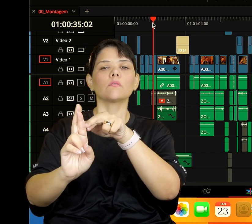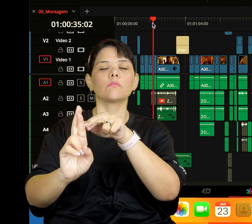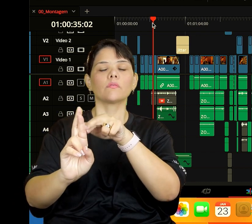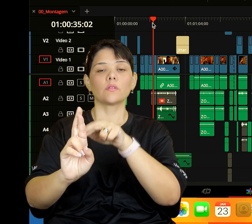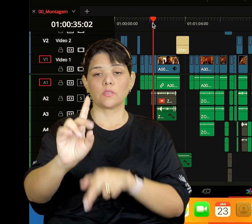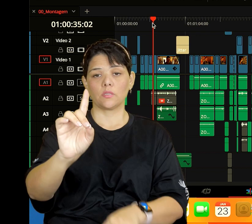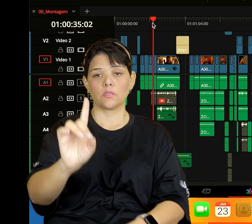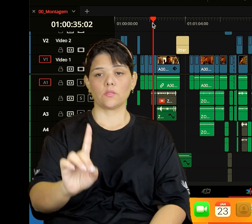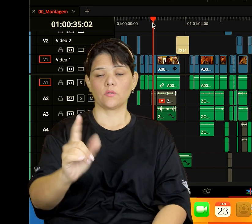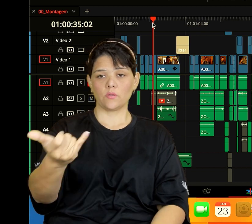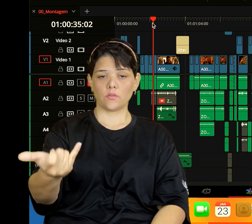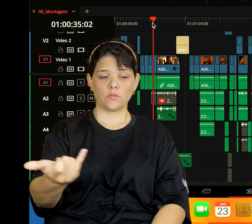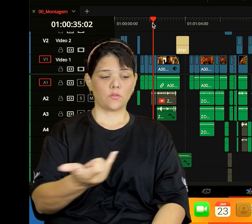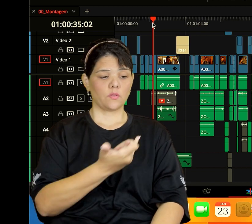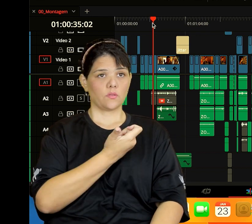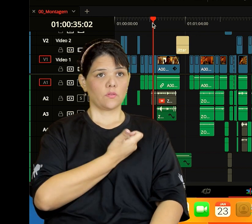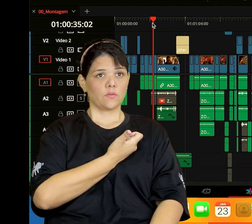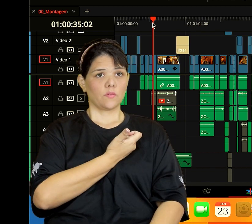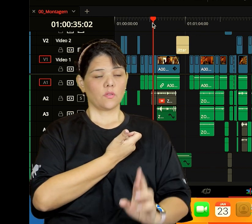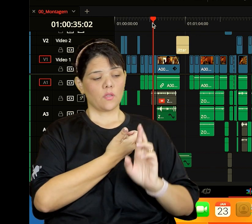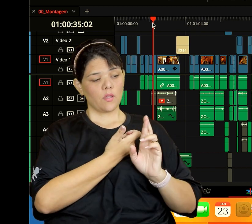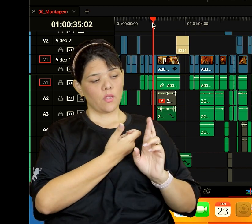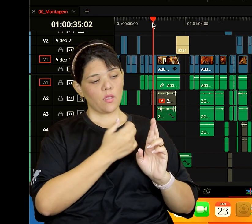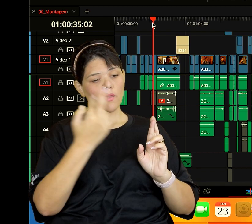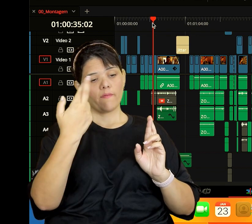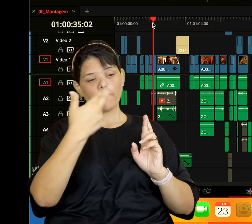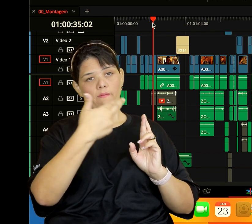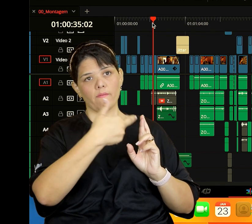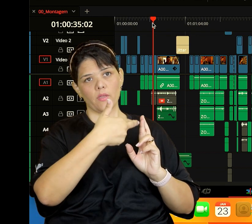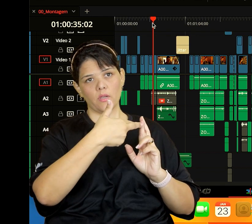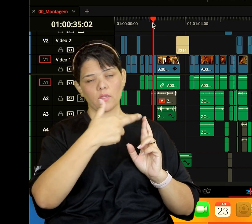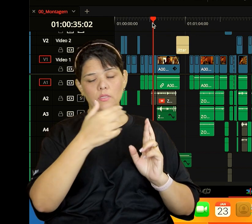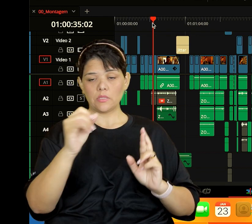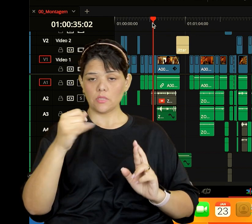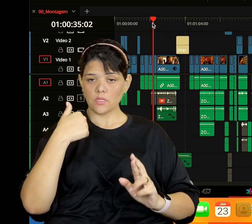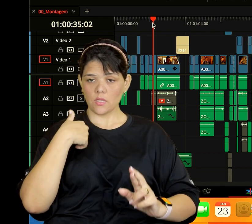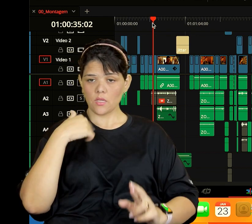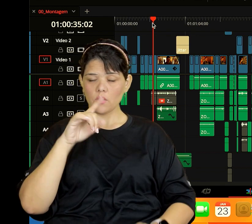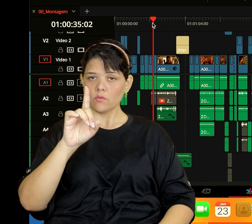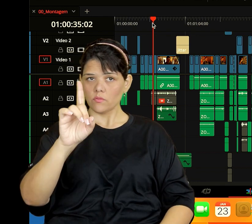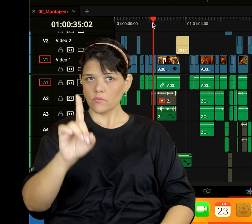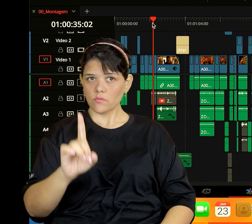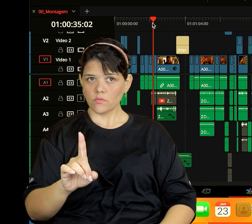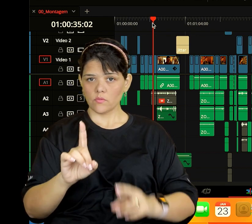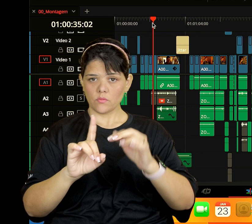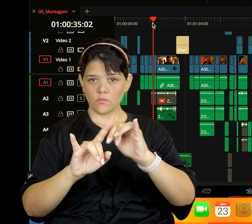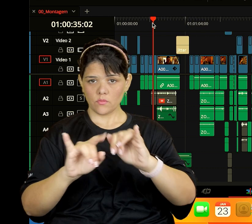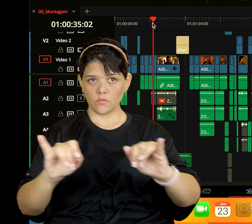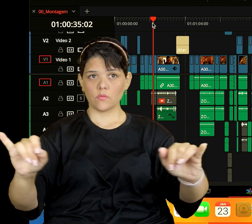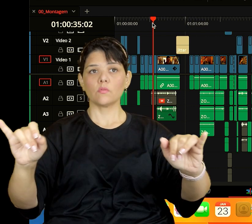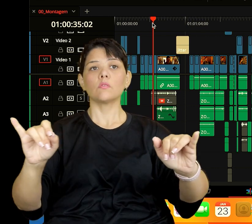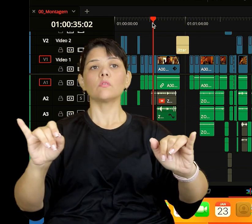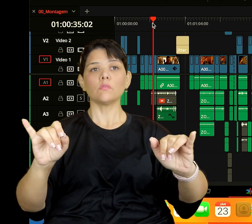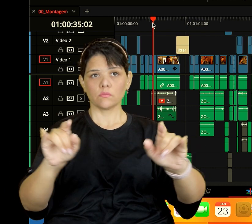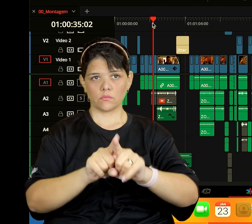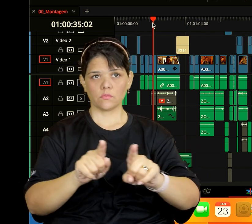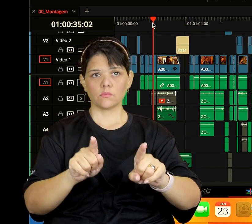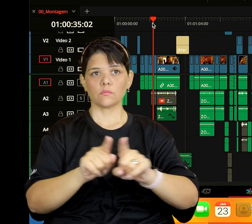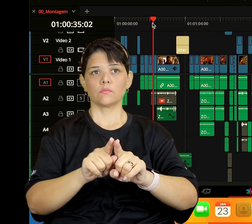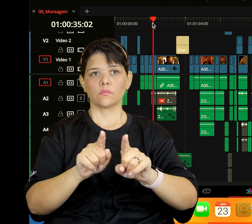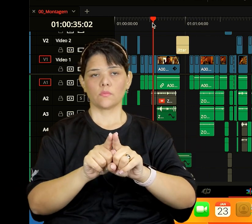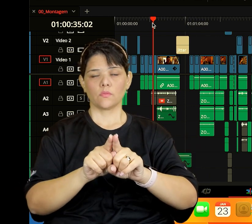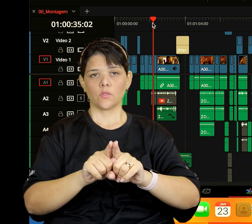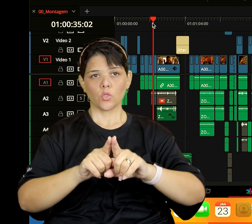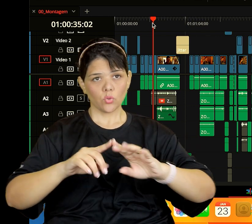você, que a direção traga referências. Se você está dirigindo, traga referências para todo mundo, porque todo mundo tem que estar na mesma página,